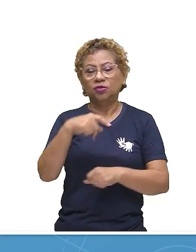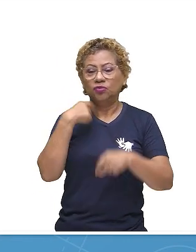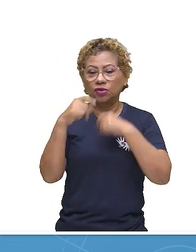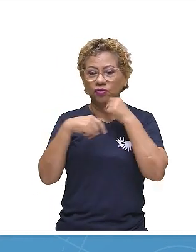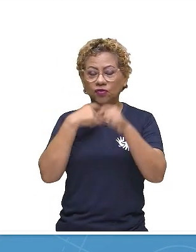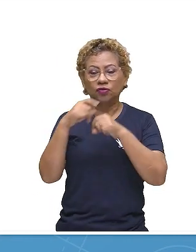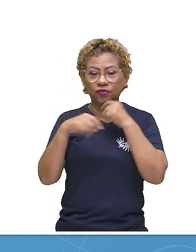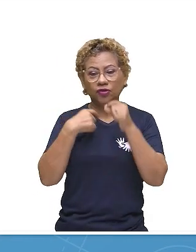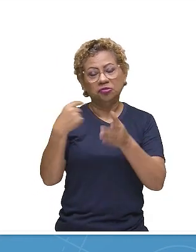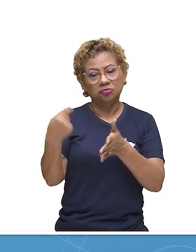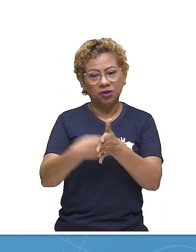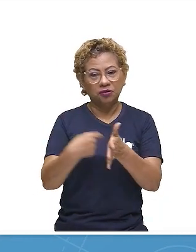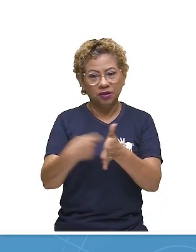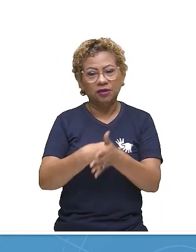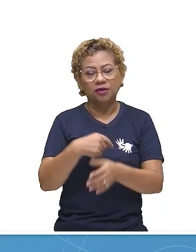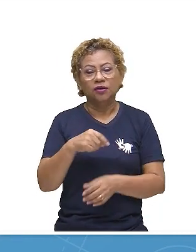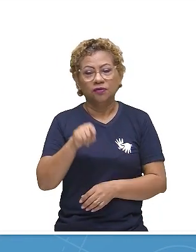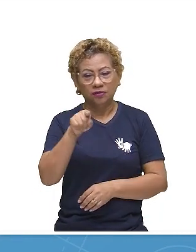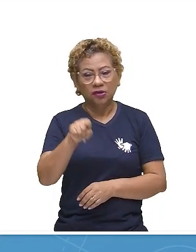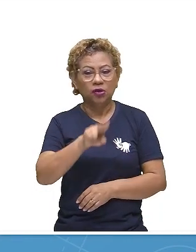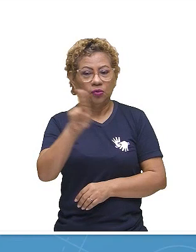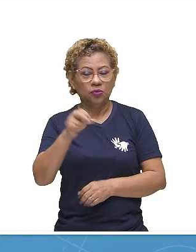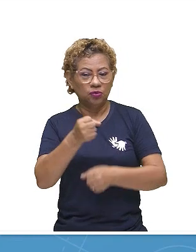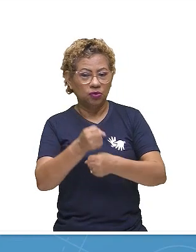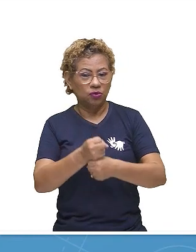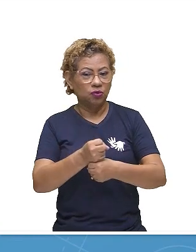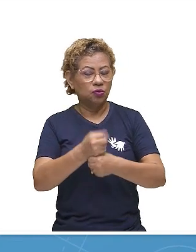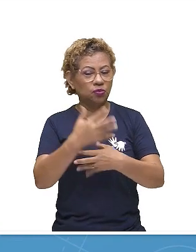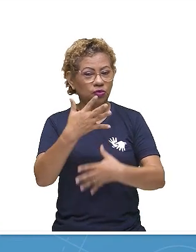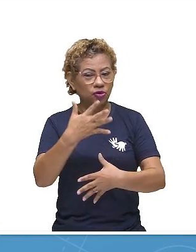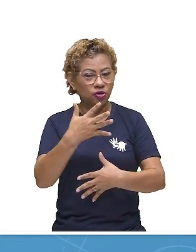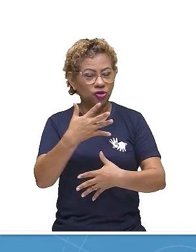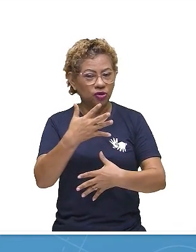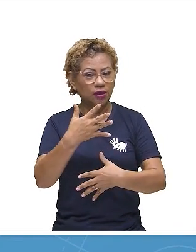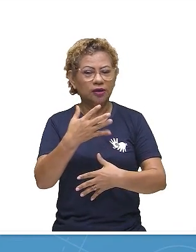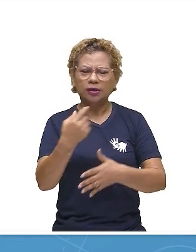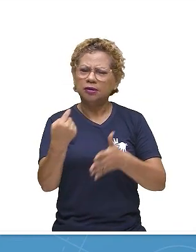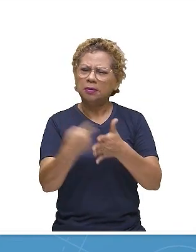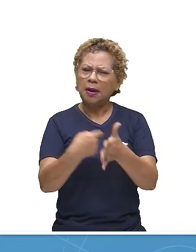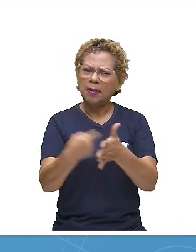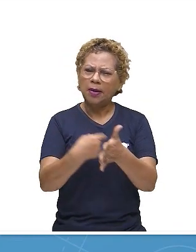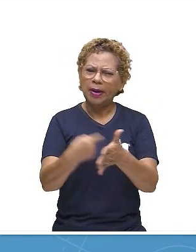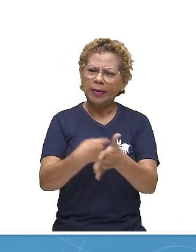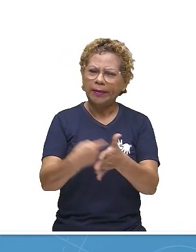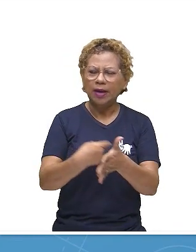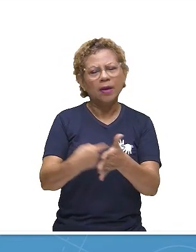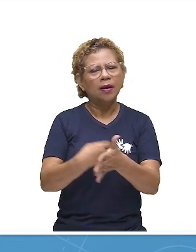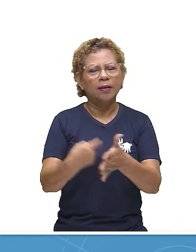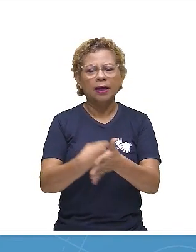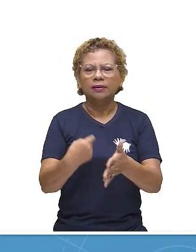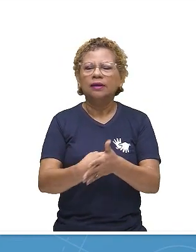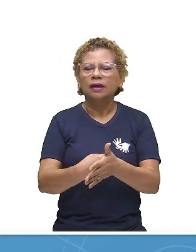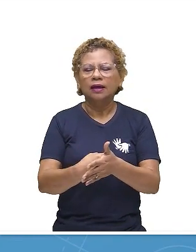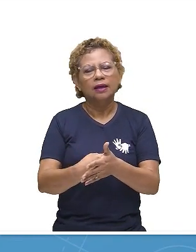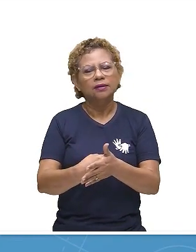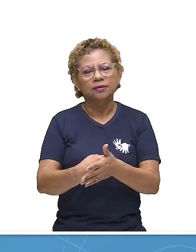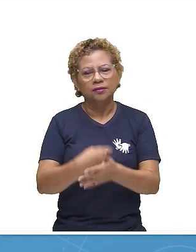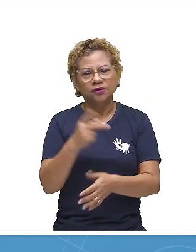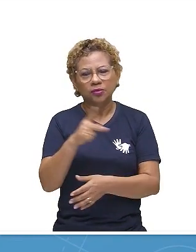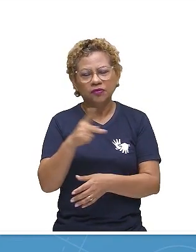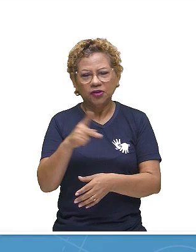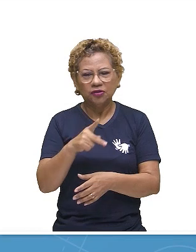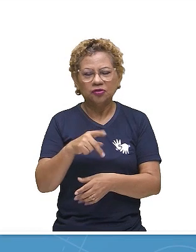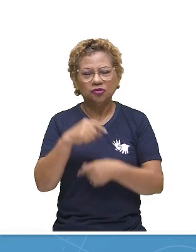a oportunidade, que vocês utilizem o chat de forma bastante racional, apenas com o intuito de desenvolver ou esclarecer